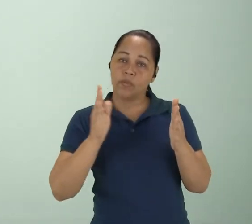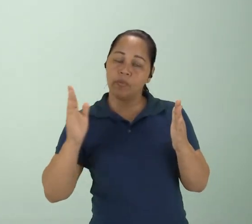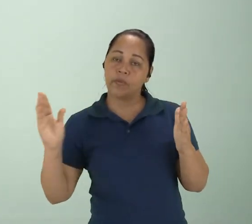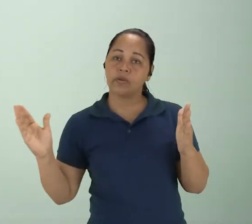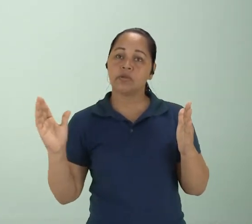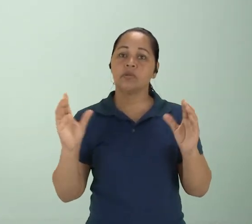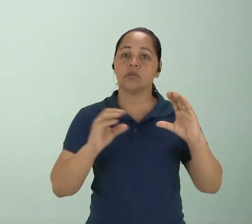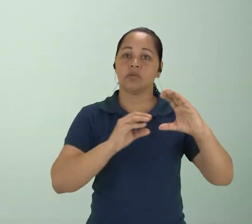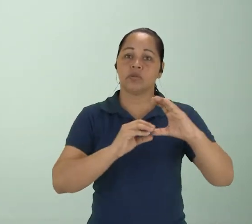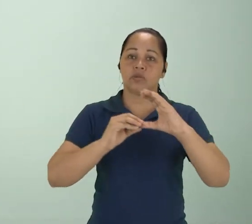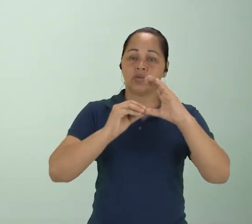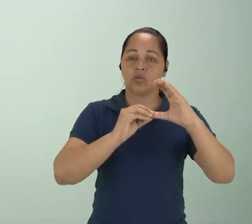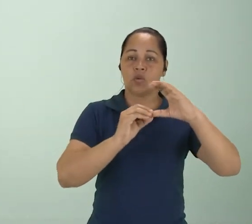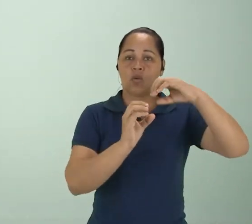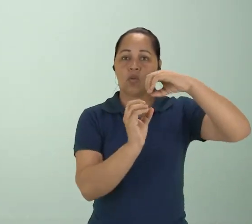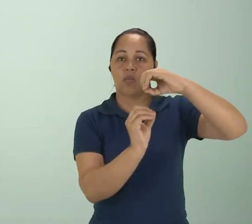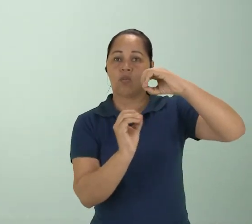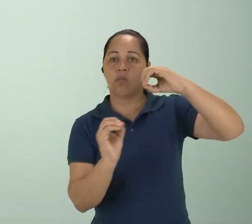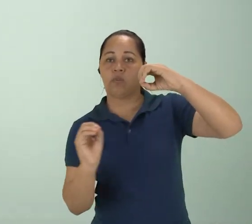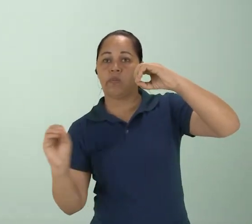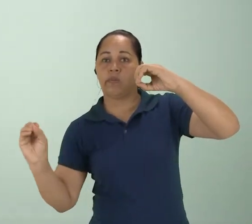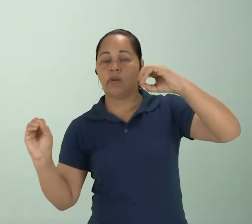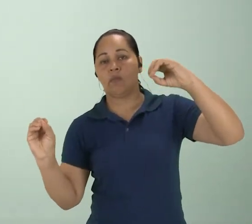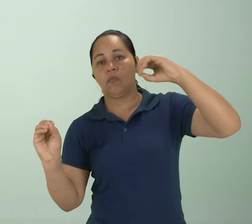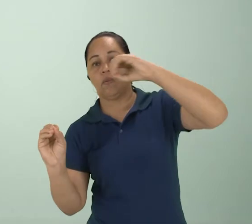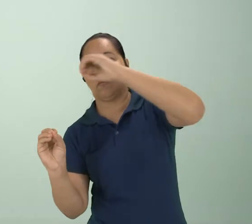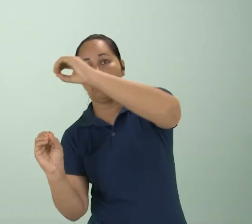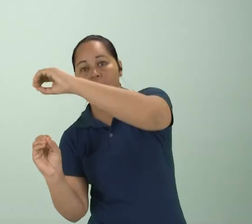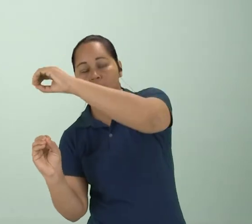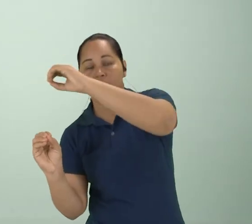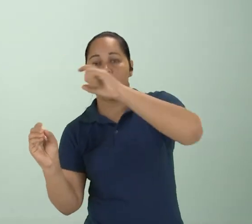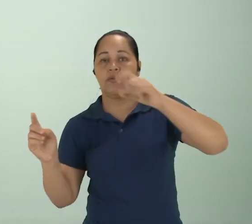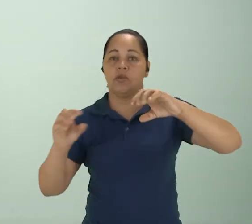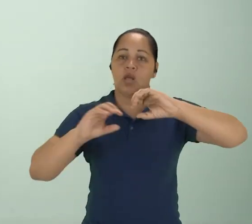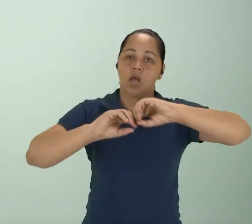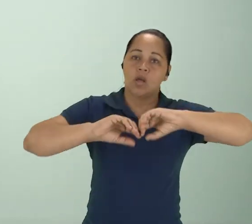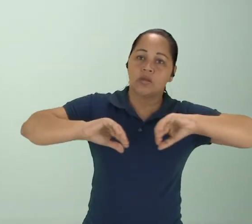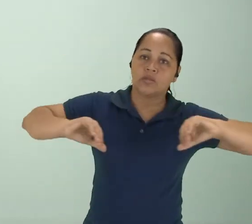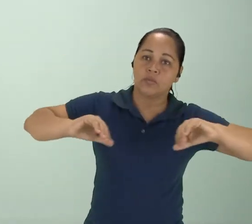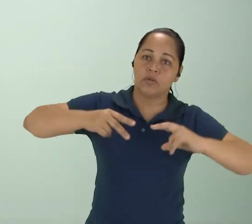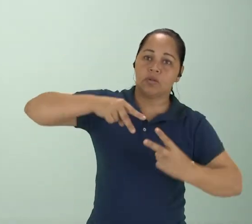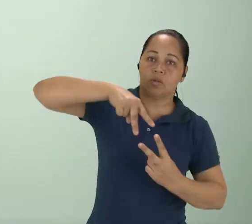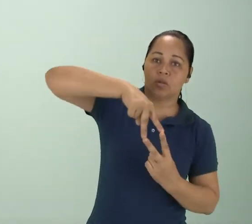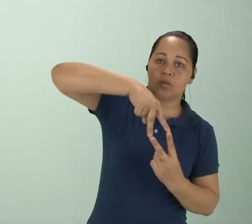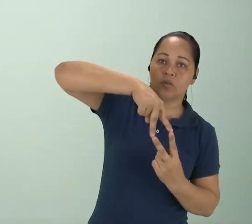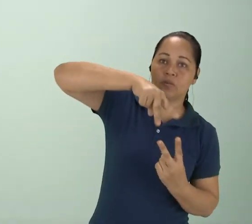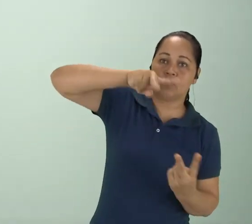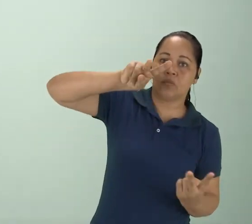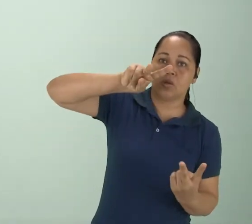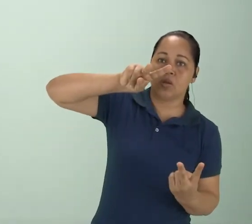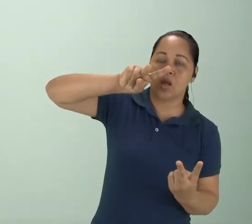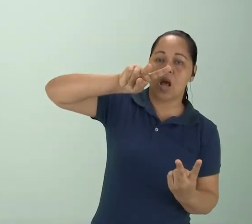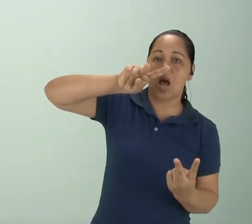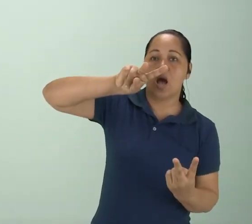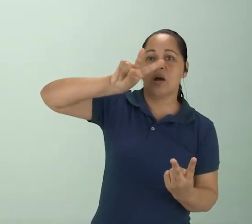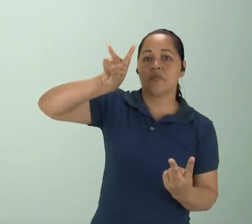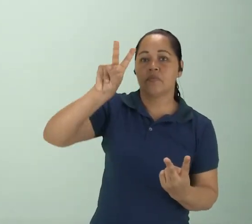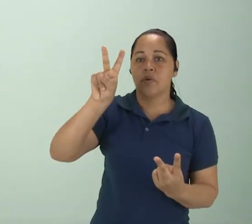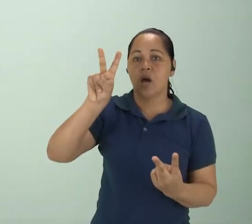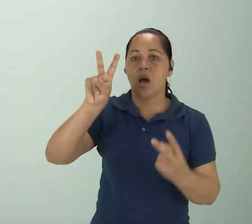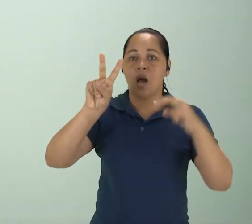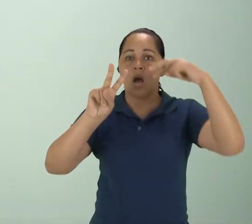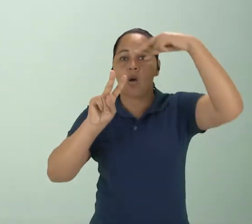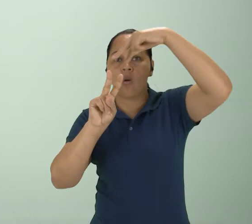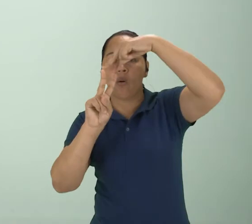esse processo de divisão, até porque esses cromossomos eles vão ser separados um do outro, né? Essas cópias duplicadas das